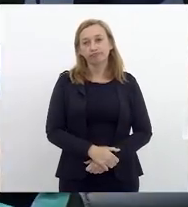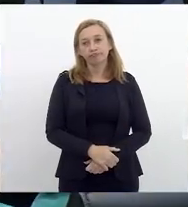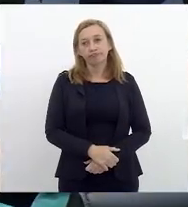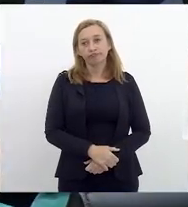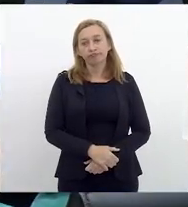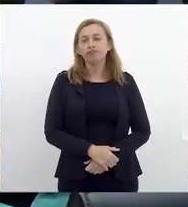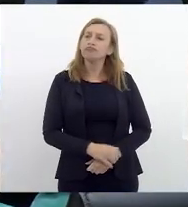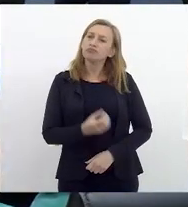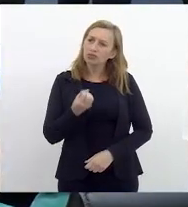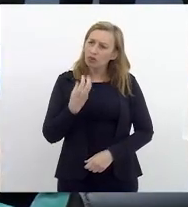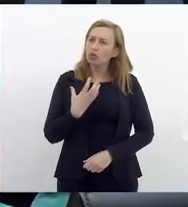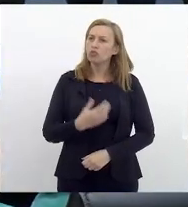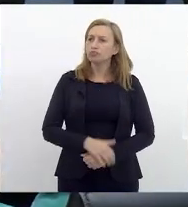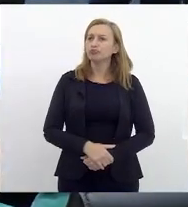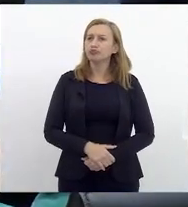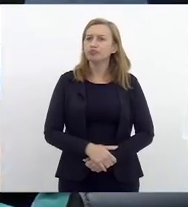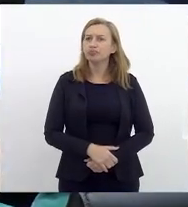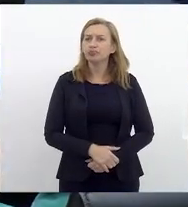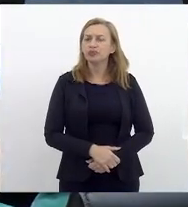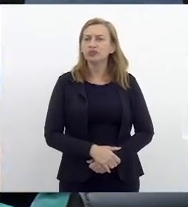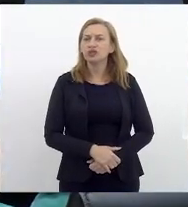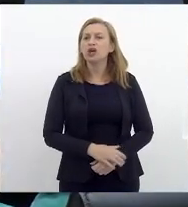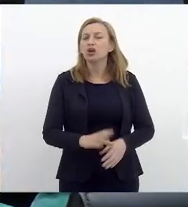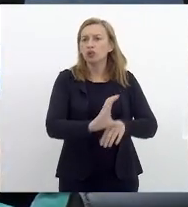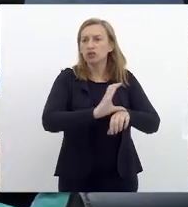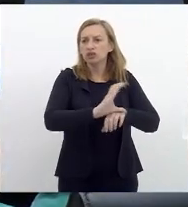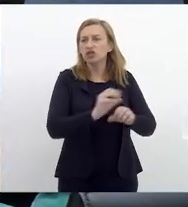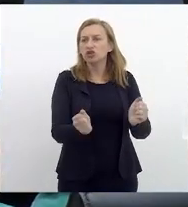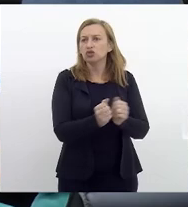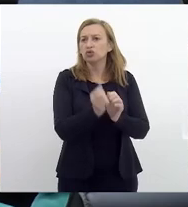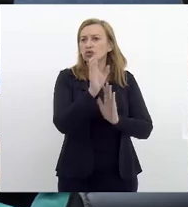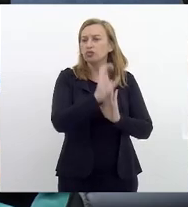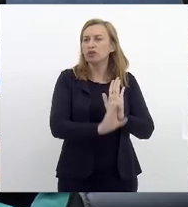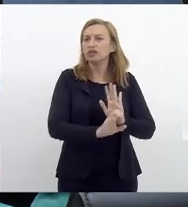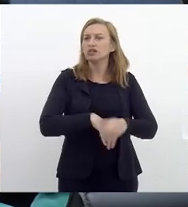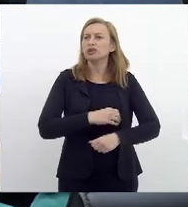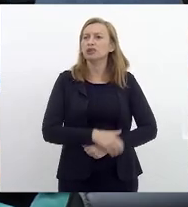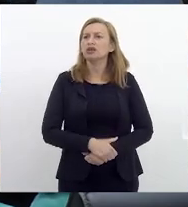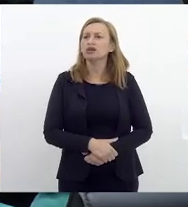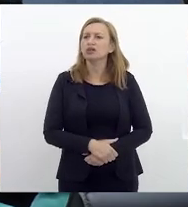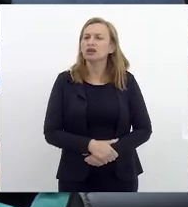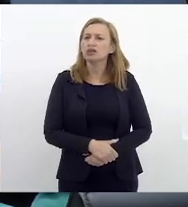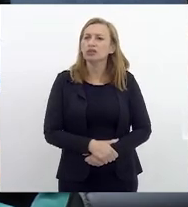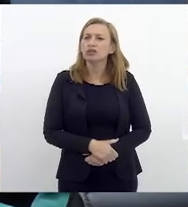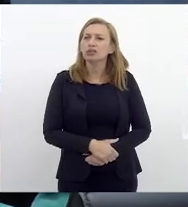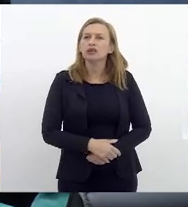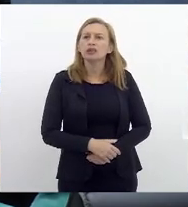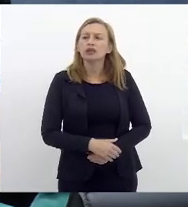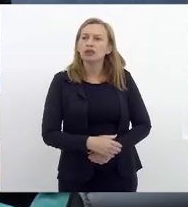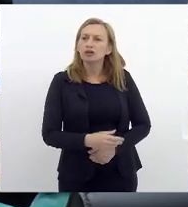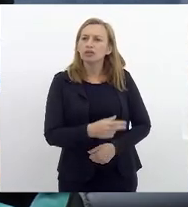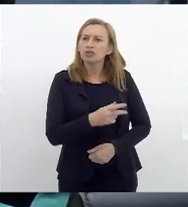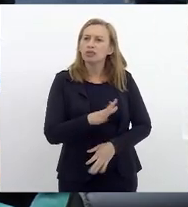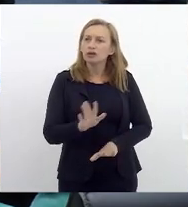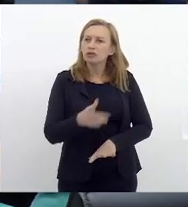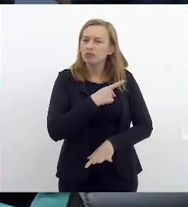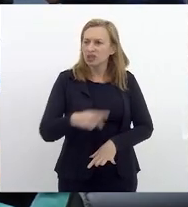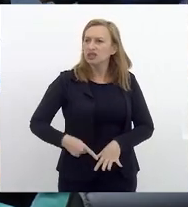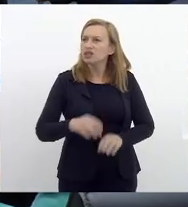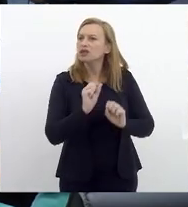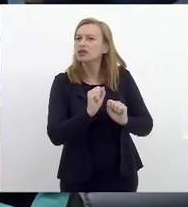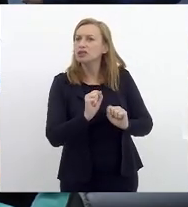É razoável. O parecer, senhor presidente, é pela constitucionalidade com emendas. Presidente, eu posso? Quero ouvir